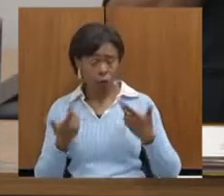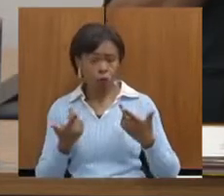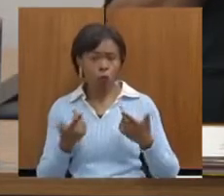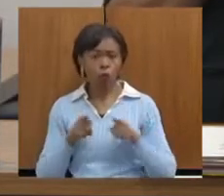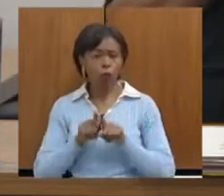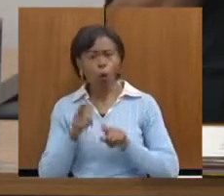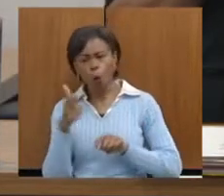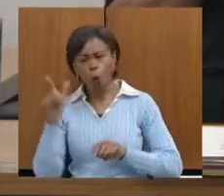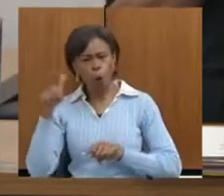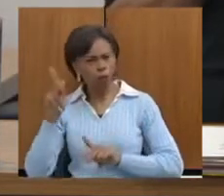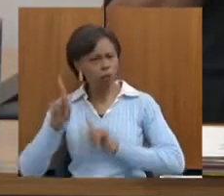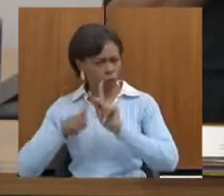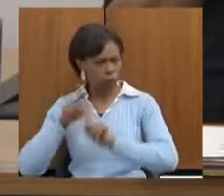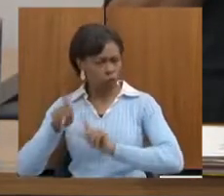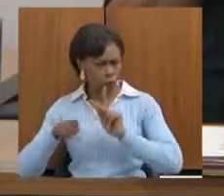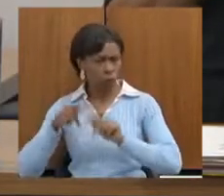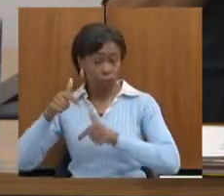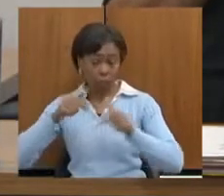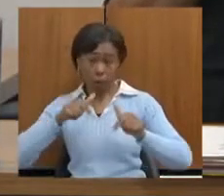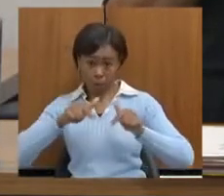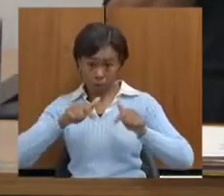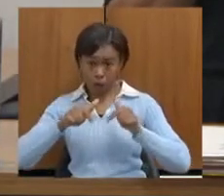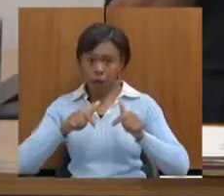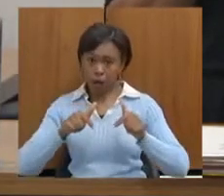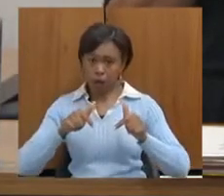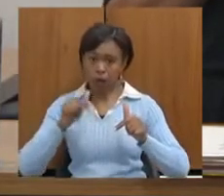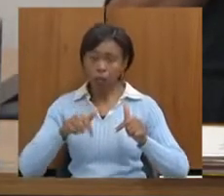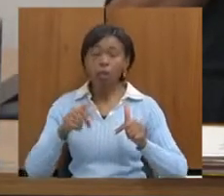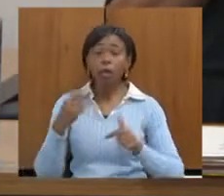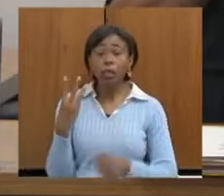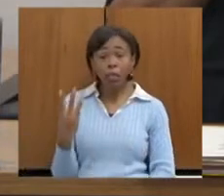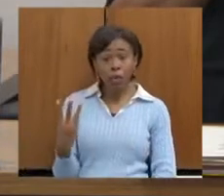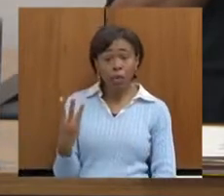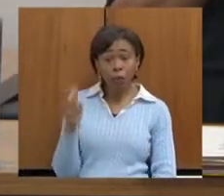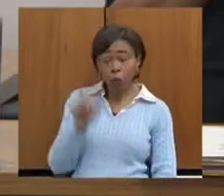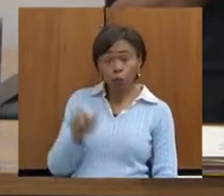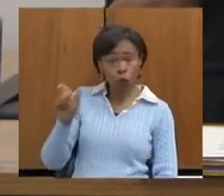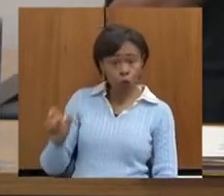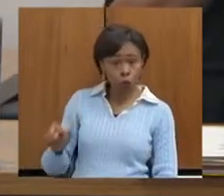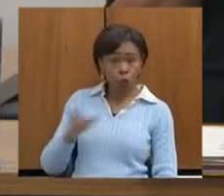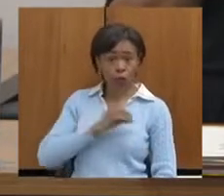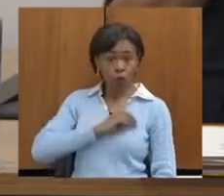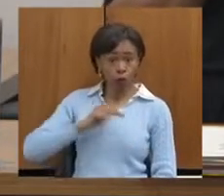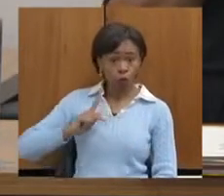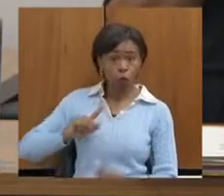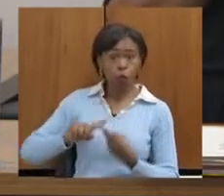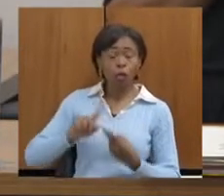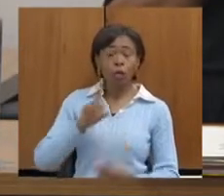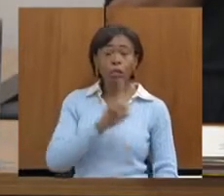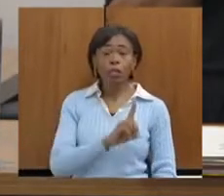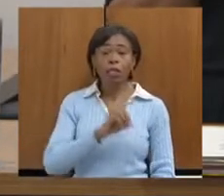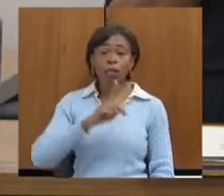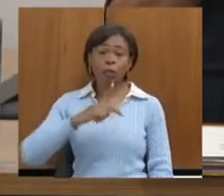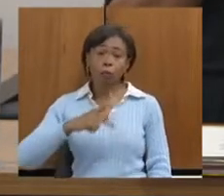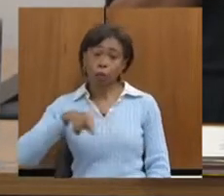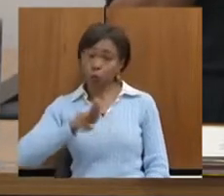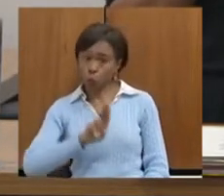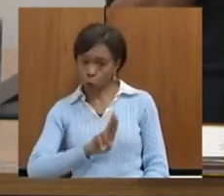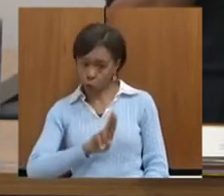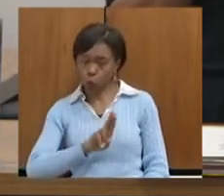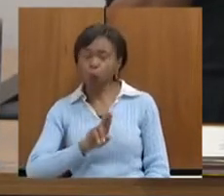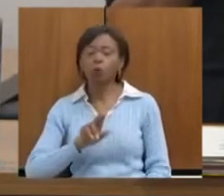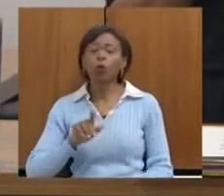pessoas que trabalham nesse processo aqui a gente tem três defensorias envolvidas a defensoria da União a doutora ele já vai representar eles uma